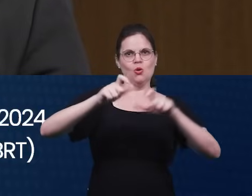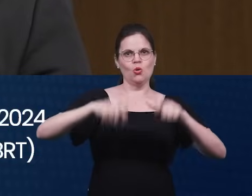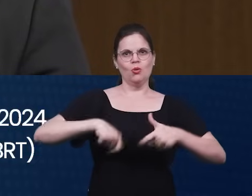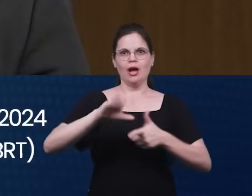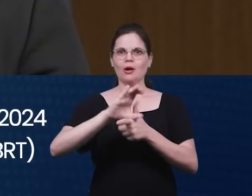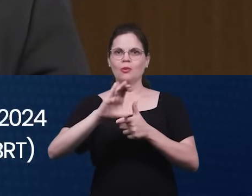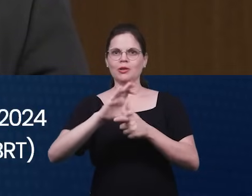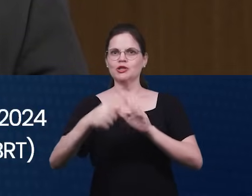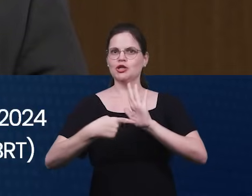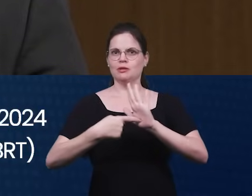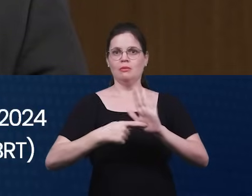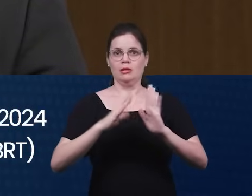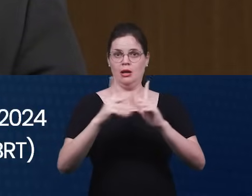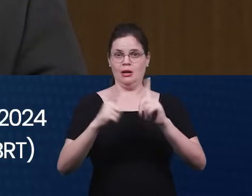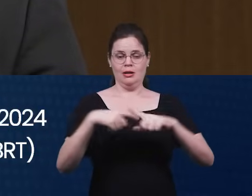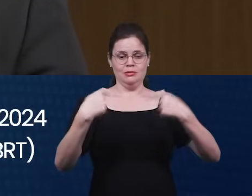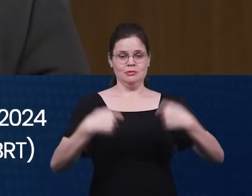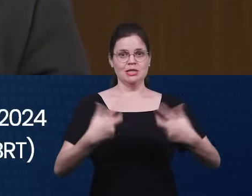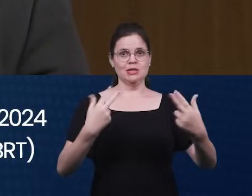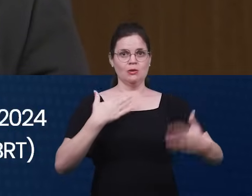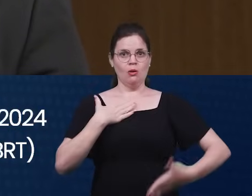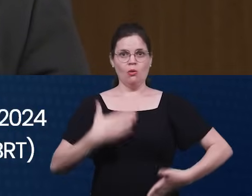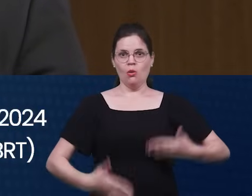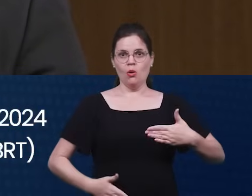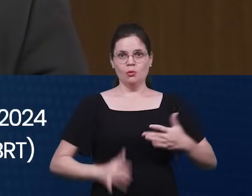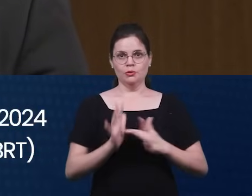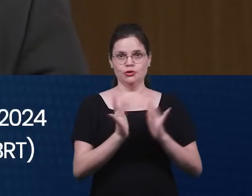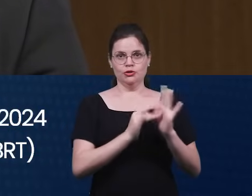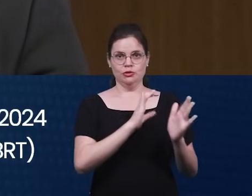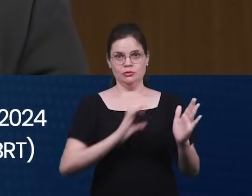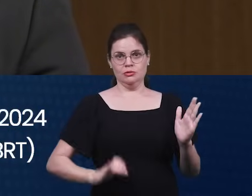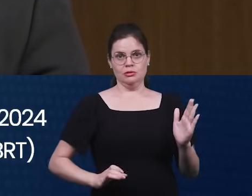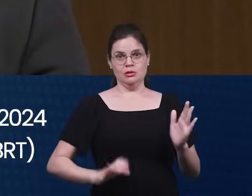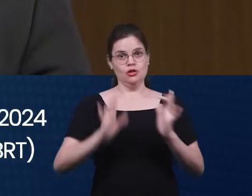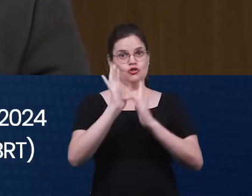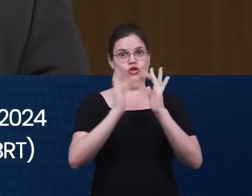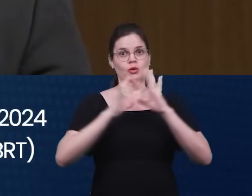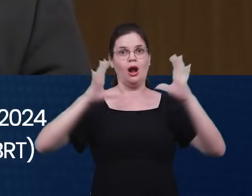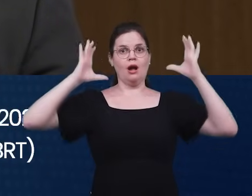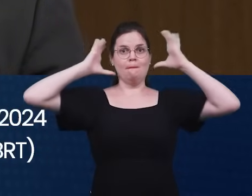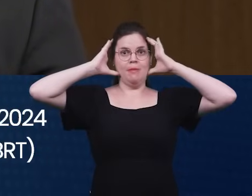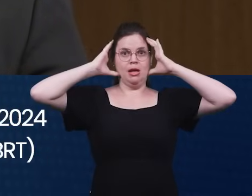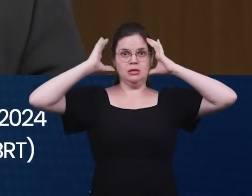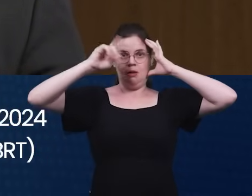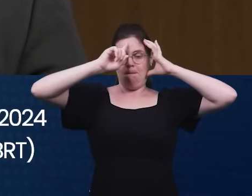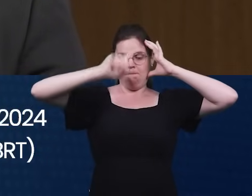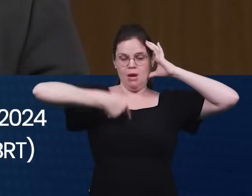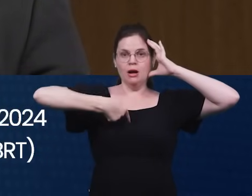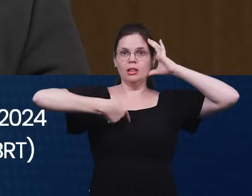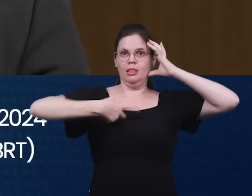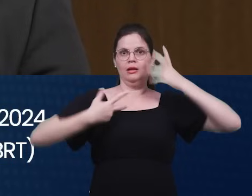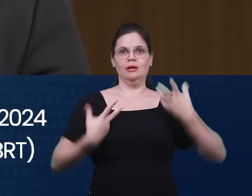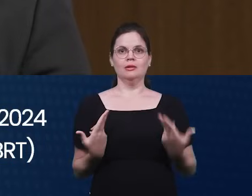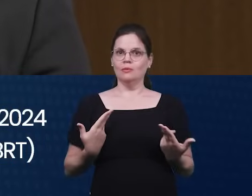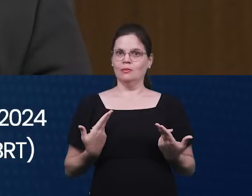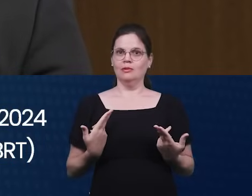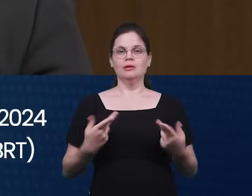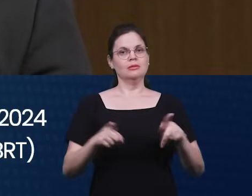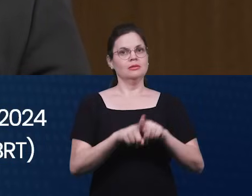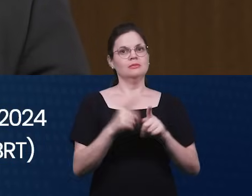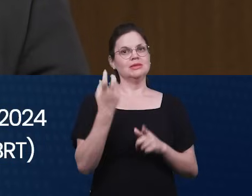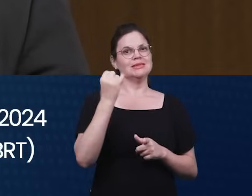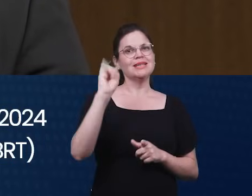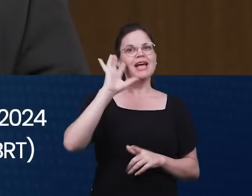corpo de Cristo e nesse corpo Cristo é o cabeça ele é o governo Amém então na resolução de problemas